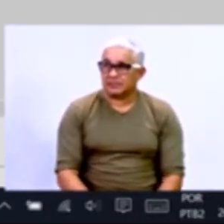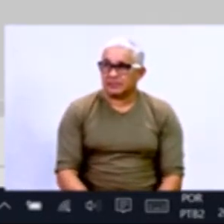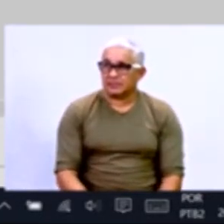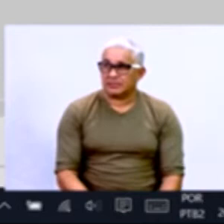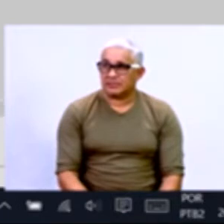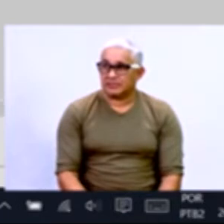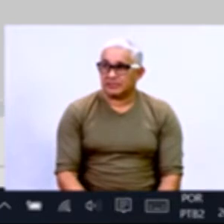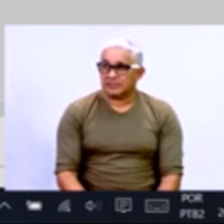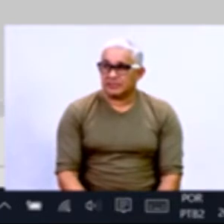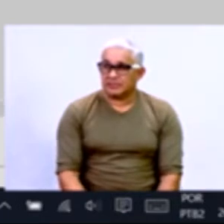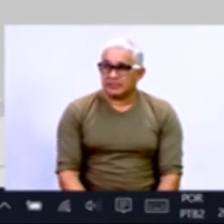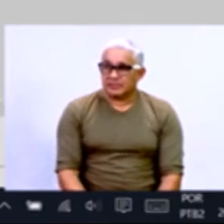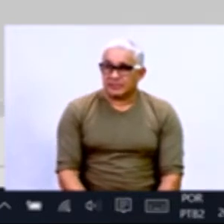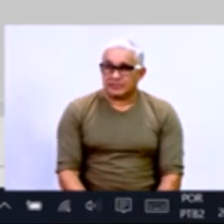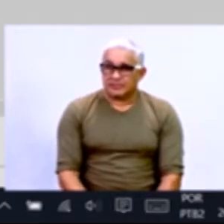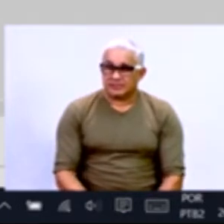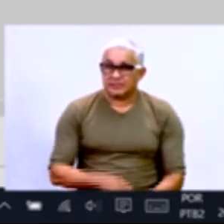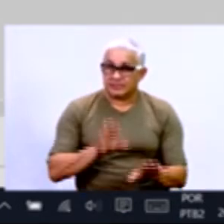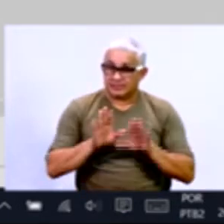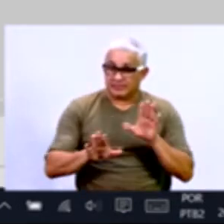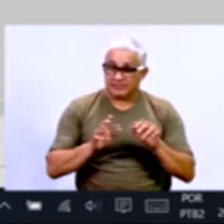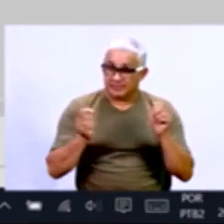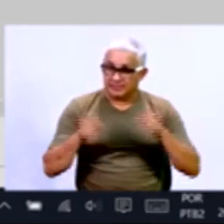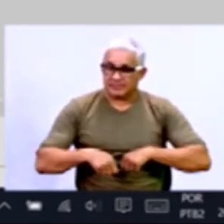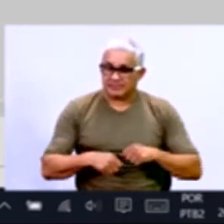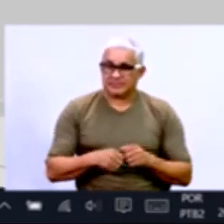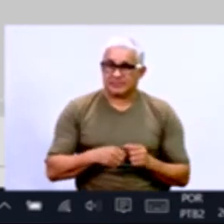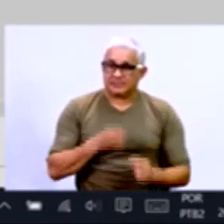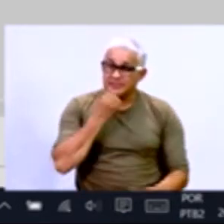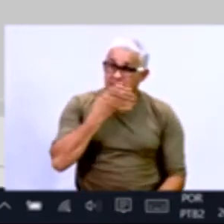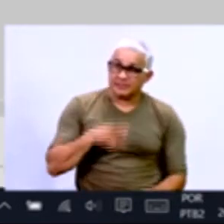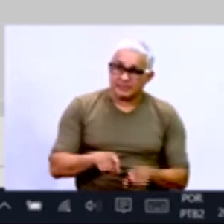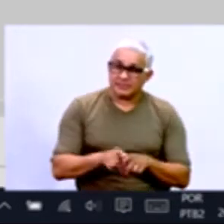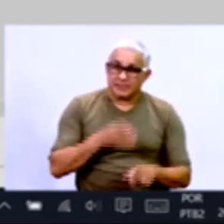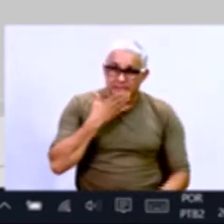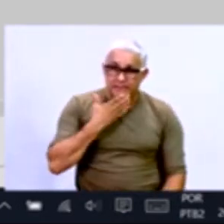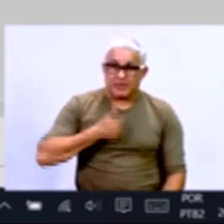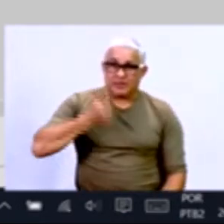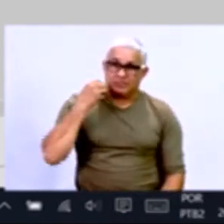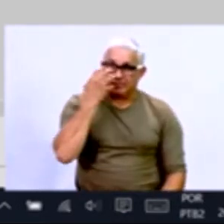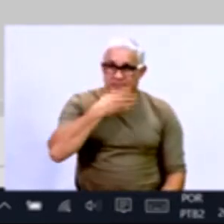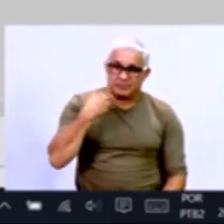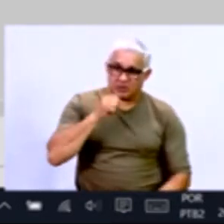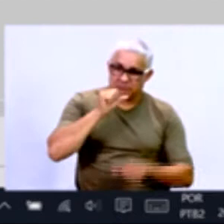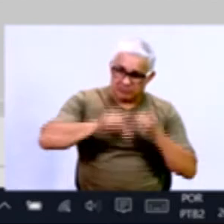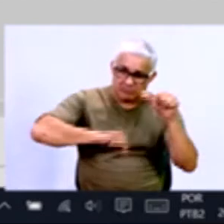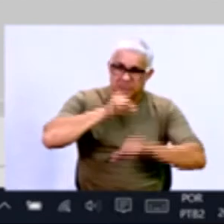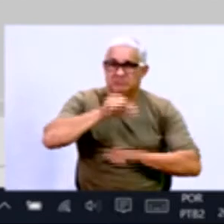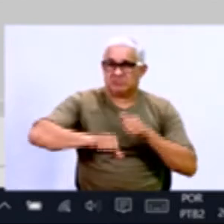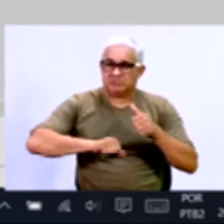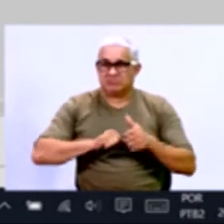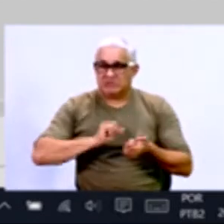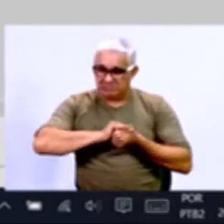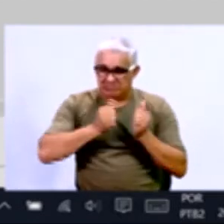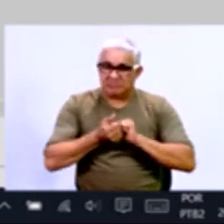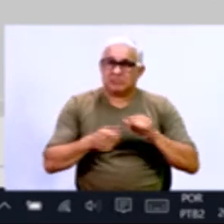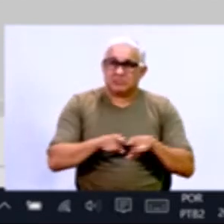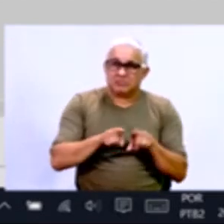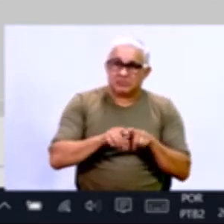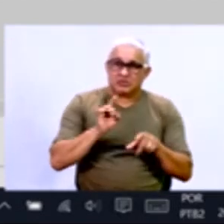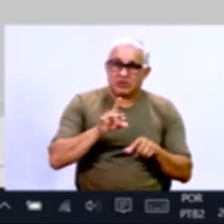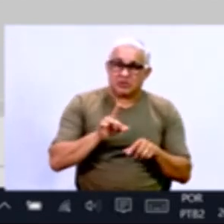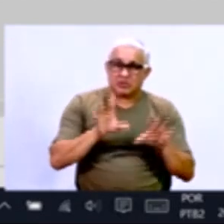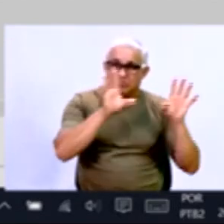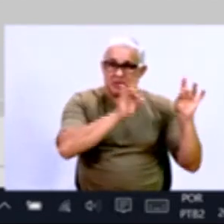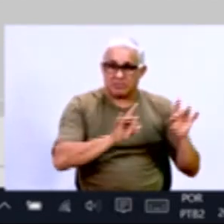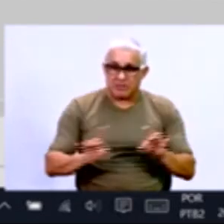Bagunça ou não, né? Porque às vezes dá certo, você pode melhorar a música, mudar, fazer umas alterações só duplicando